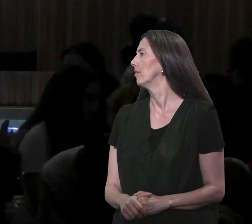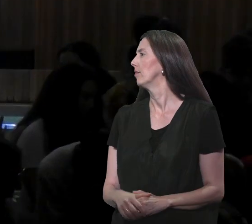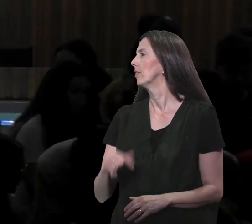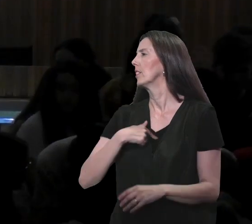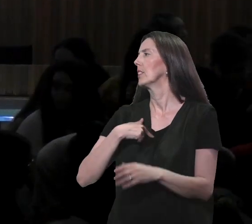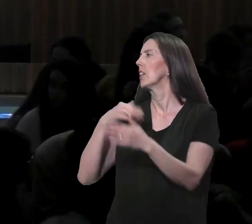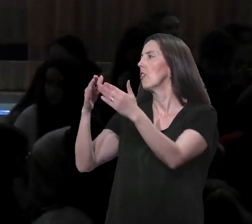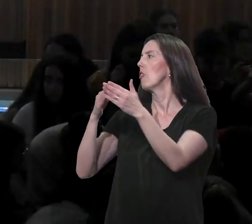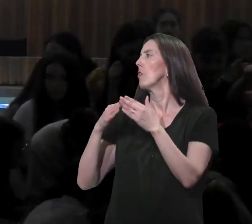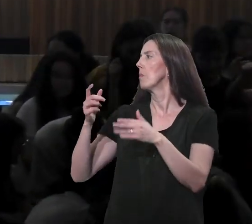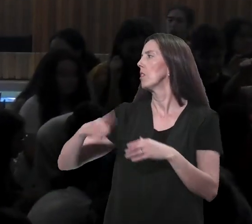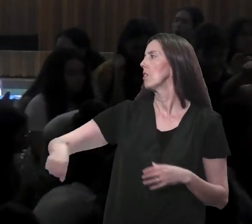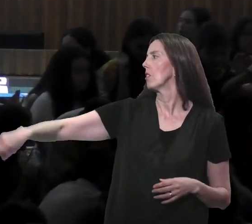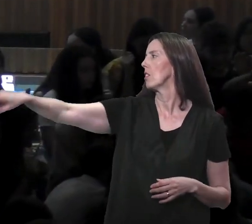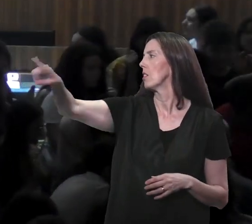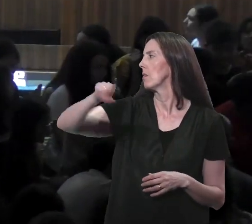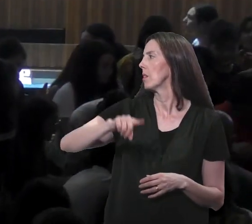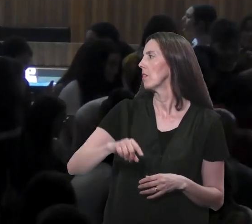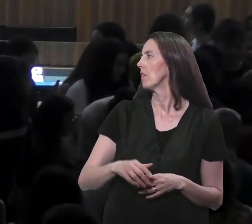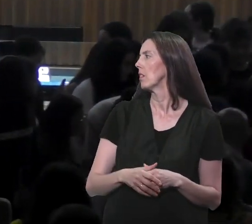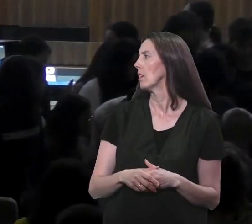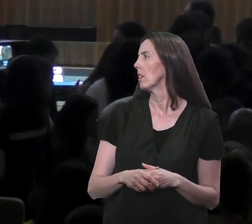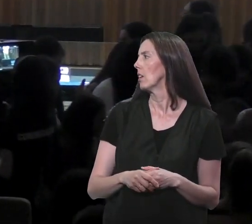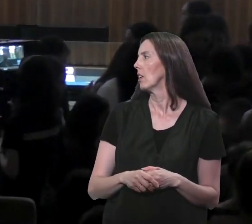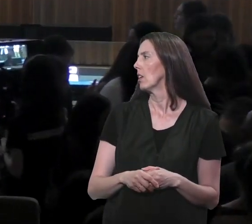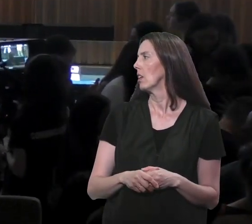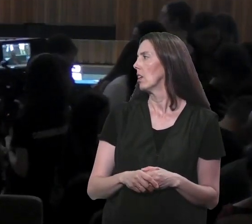para você que está aqui pela primeira vez,